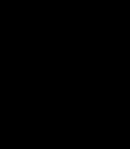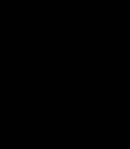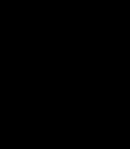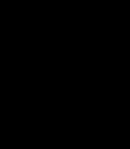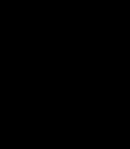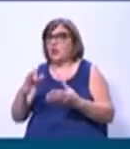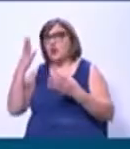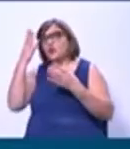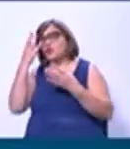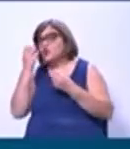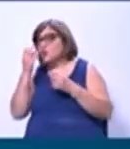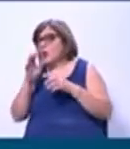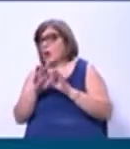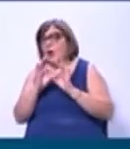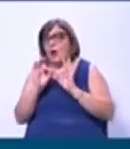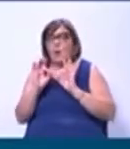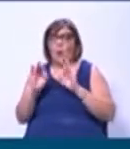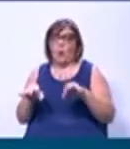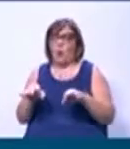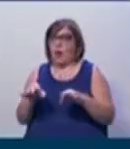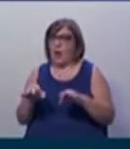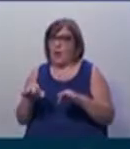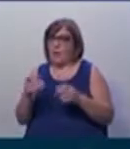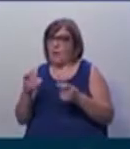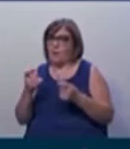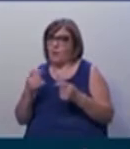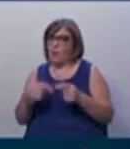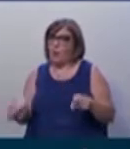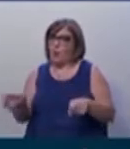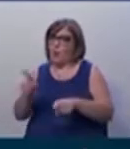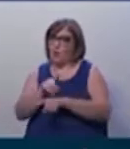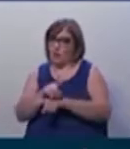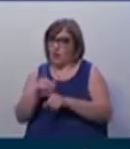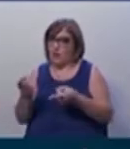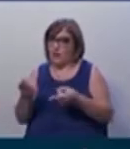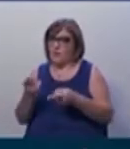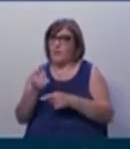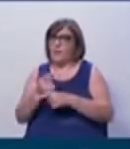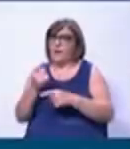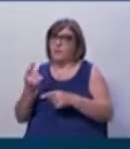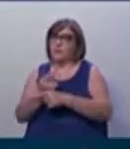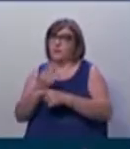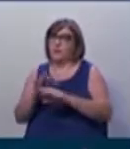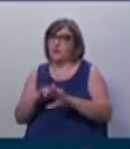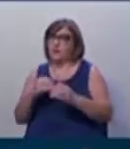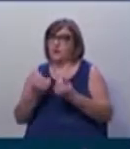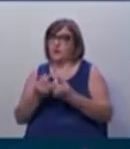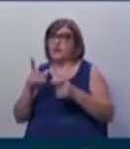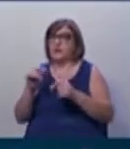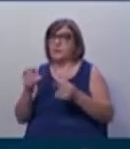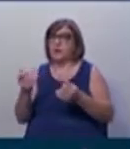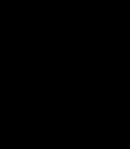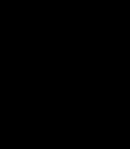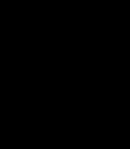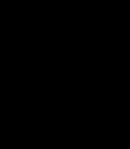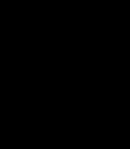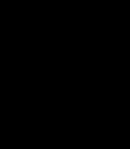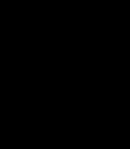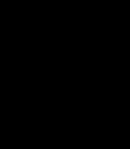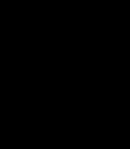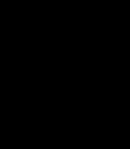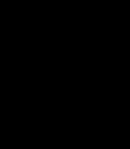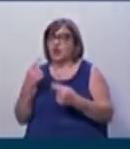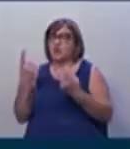Claro. No sono acontece um pouco o inverso, e isto por questões muito sociais e por questões económicas também, não é?